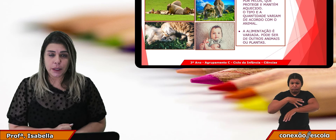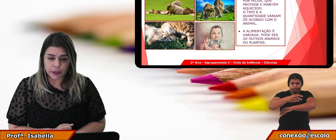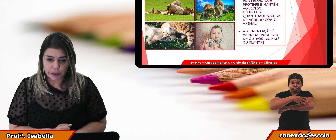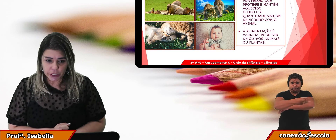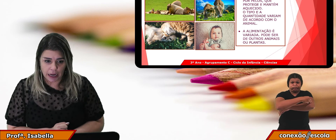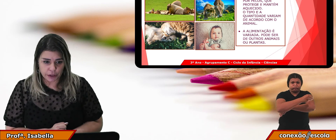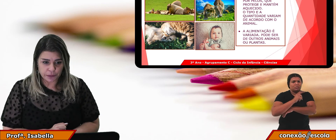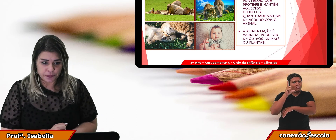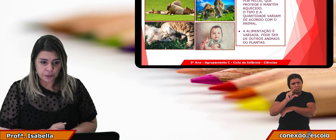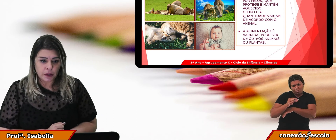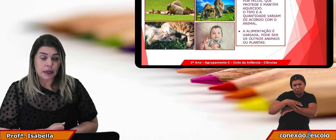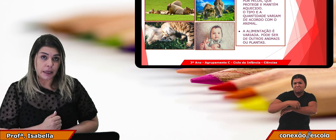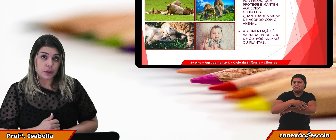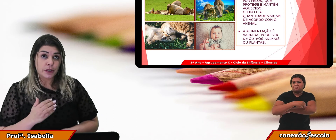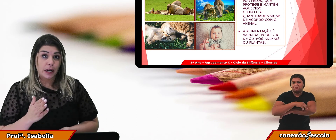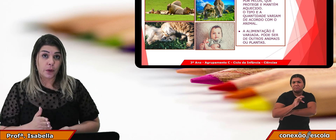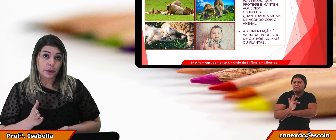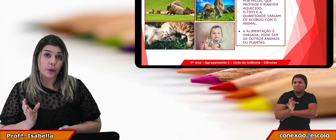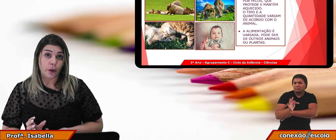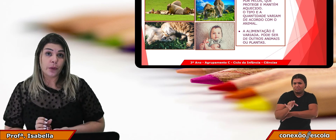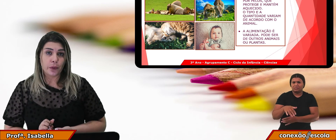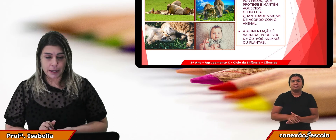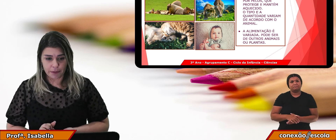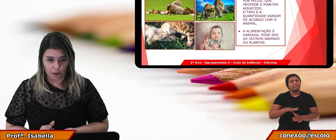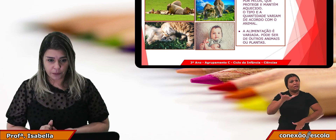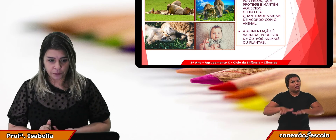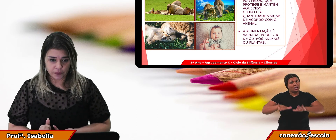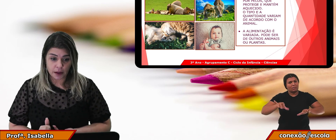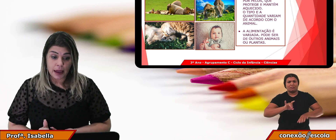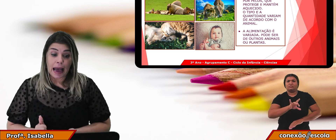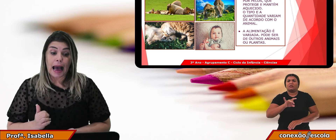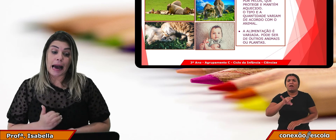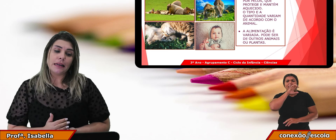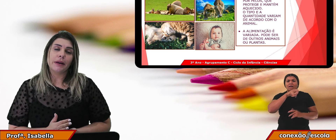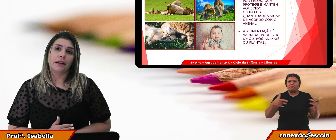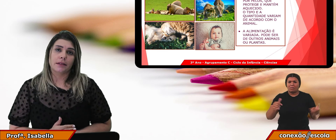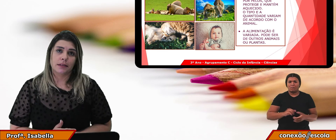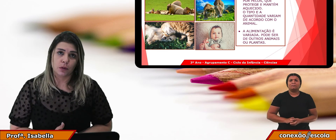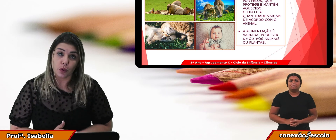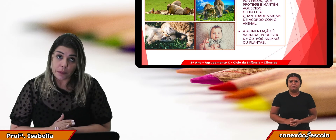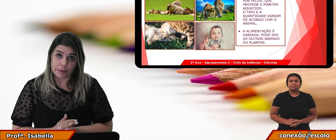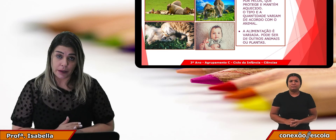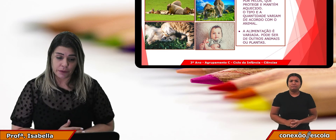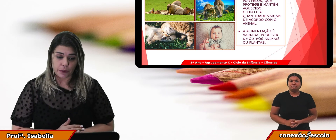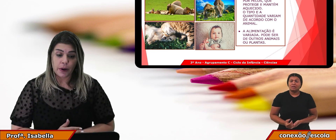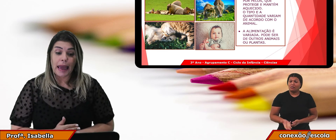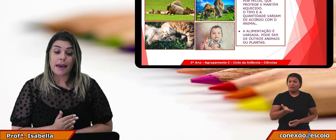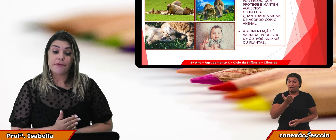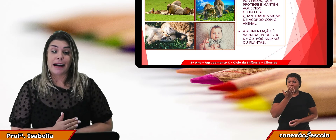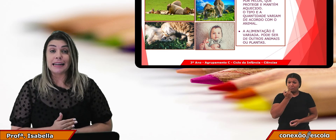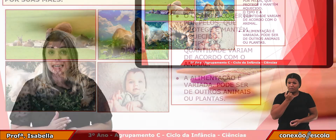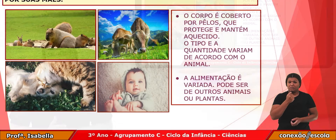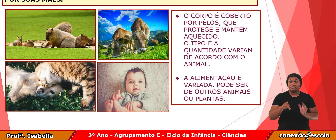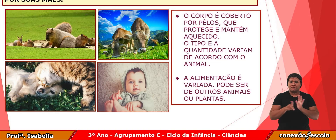ou menor quantidade. Isso é de acordo com o animal. A alimentação do mamífero